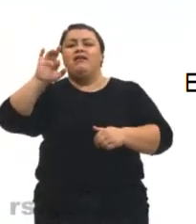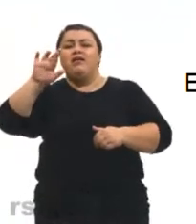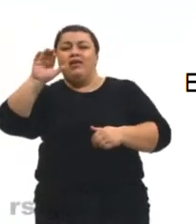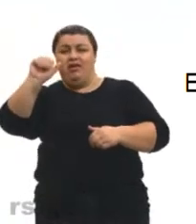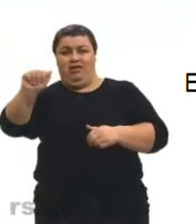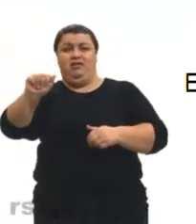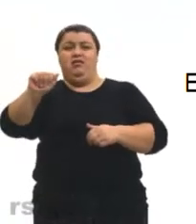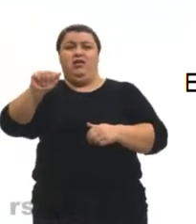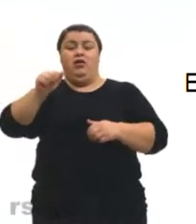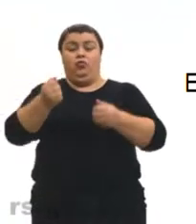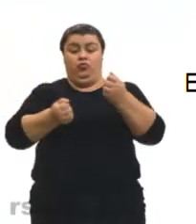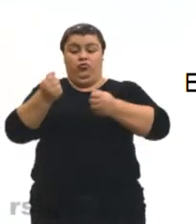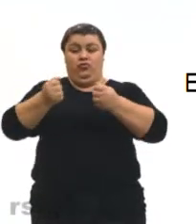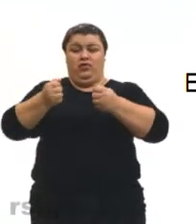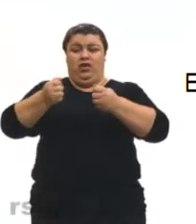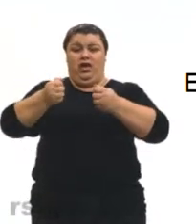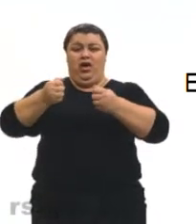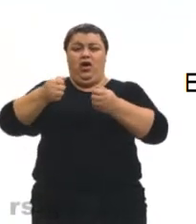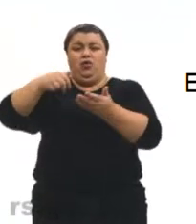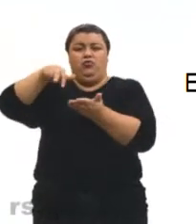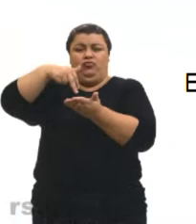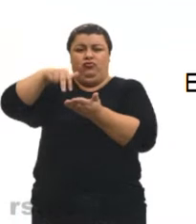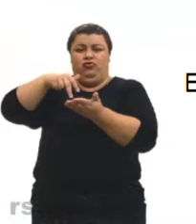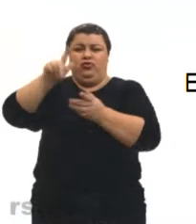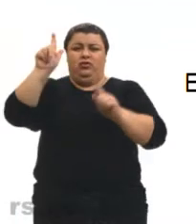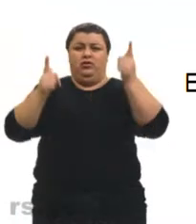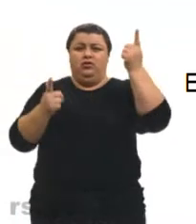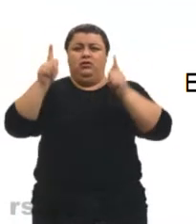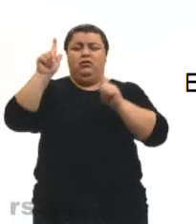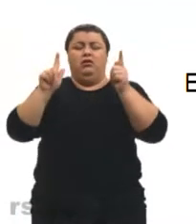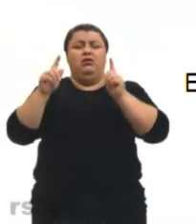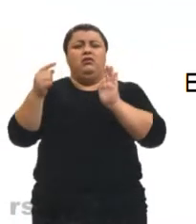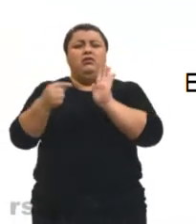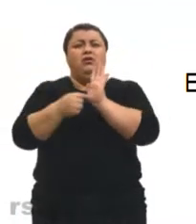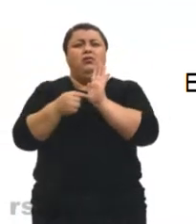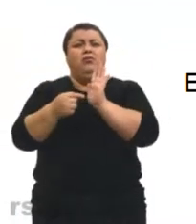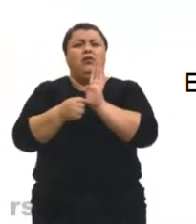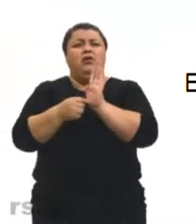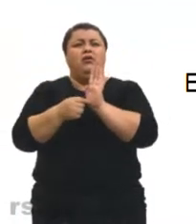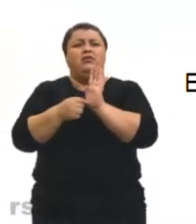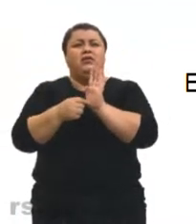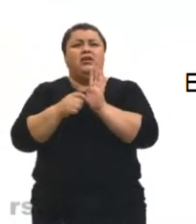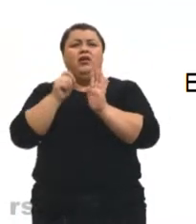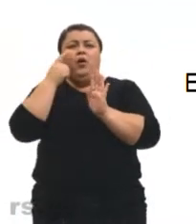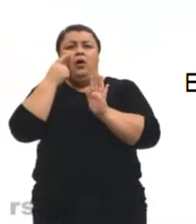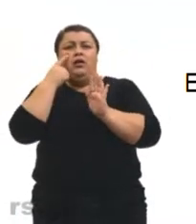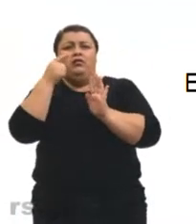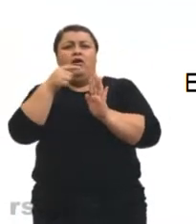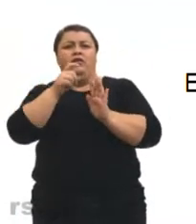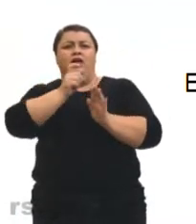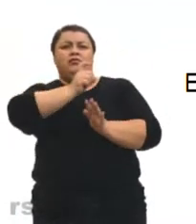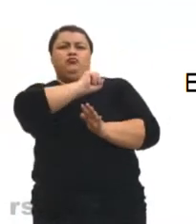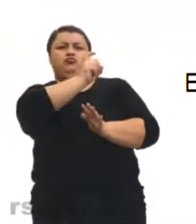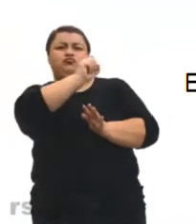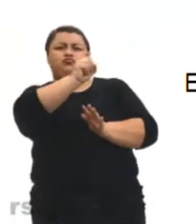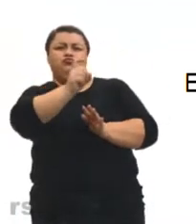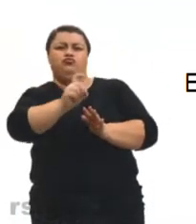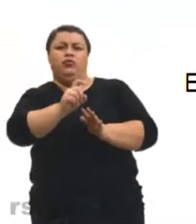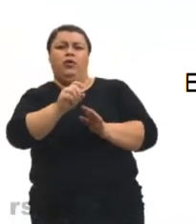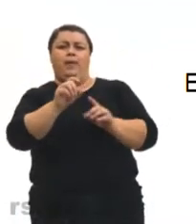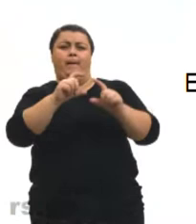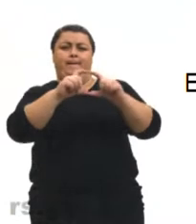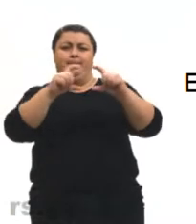uma representação exatamente desse monumento às bandeiras tu tá fichado não é com as palavras